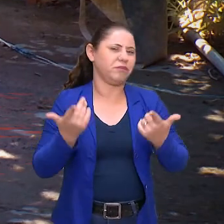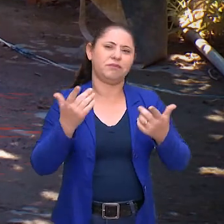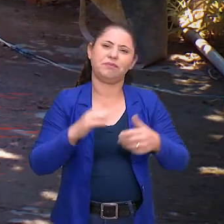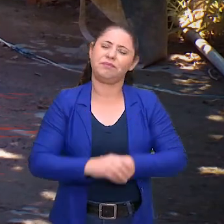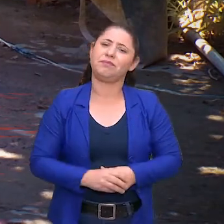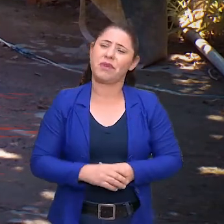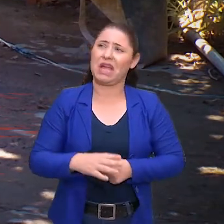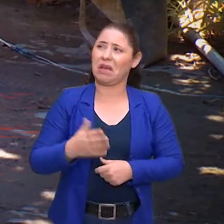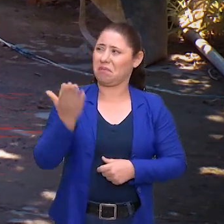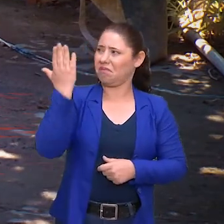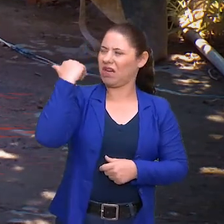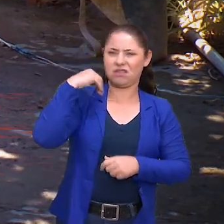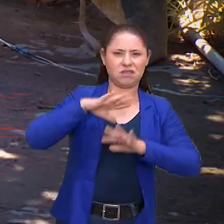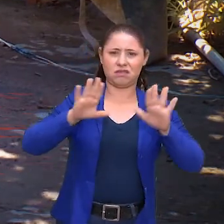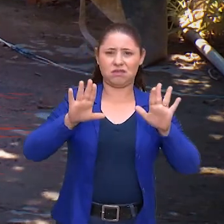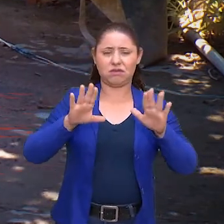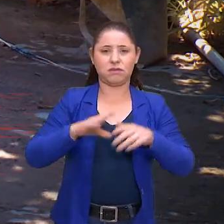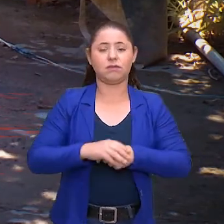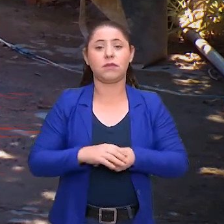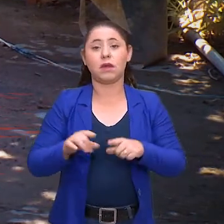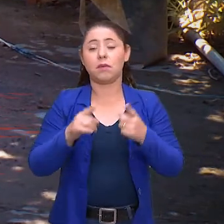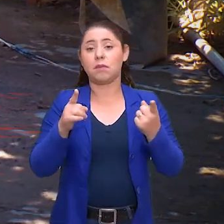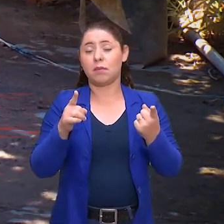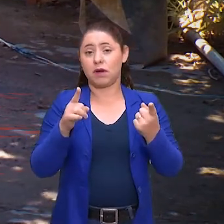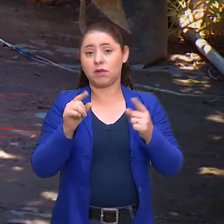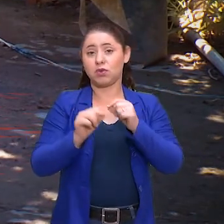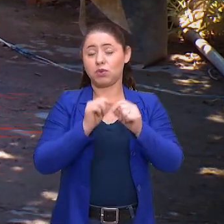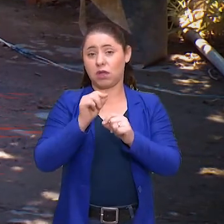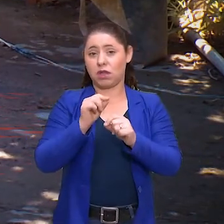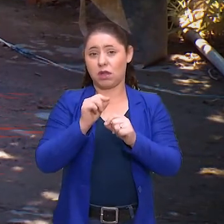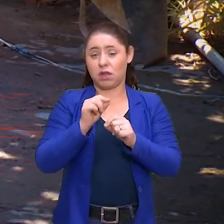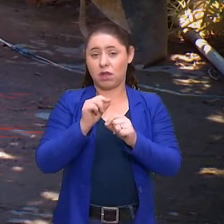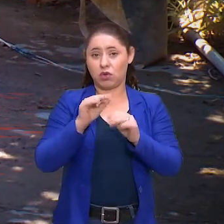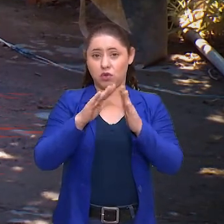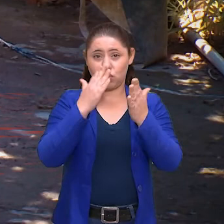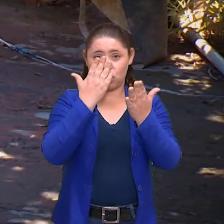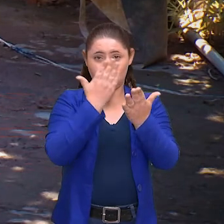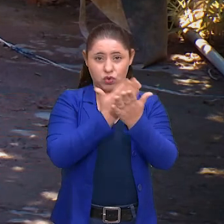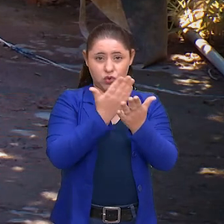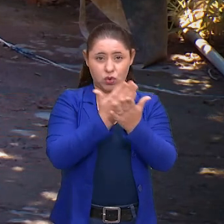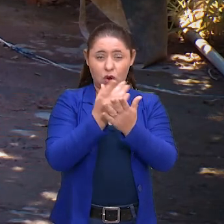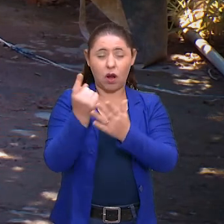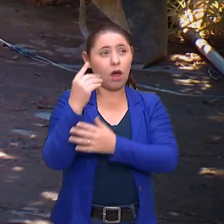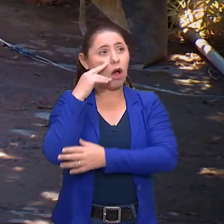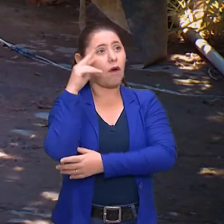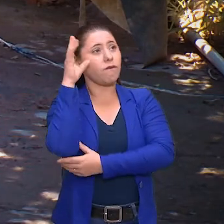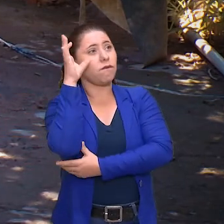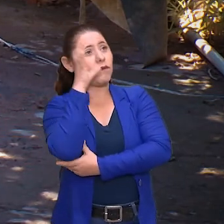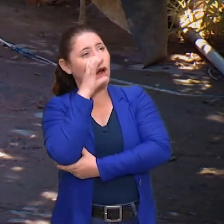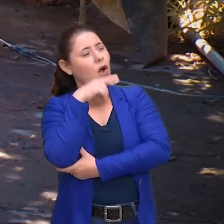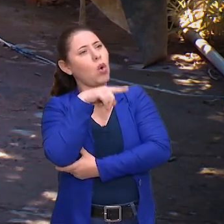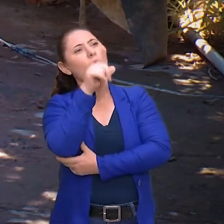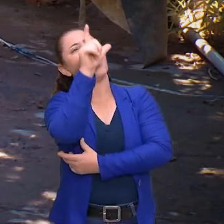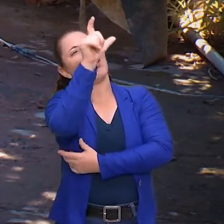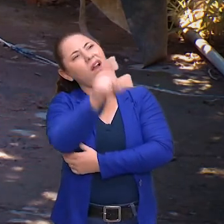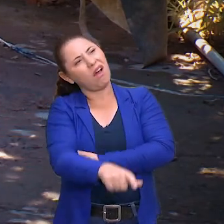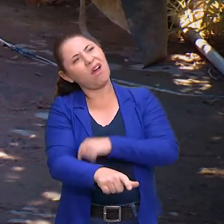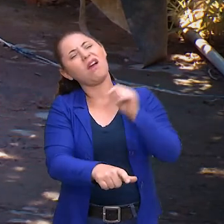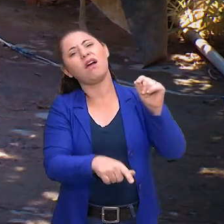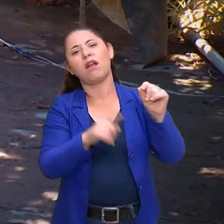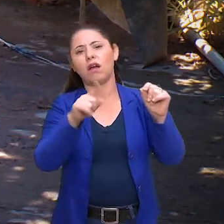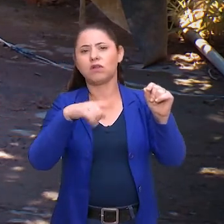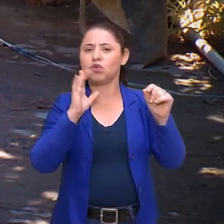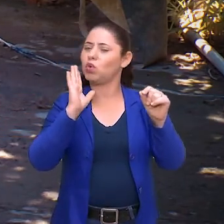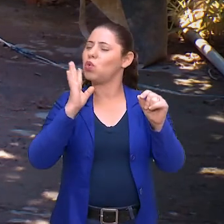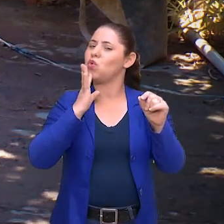chato, coisa do passado. Mas uma estátua é tridimensional. Uma escola vem, ela olha a estátua, vê. Ou é aquele cara que